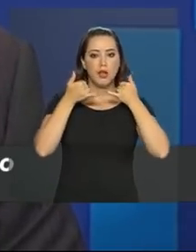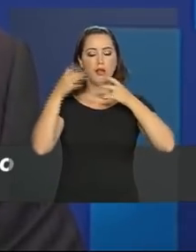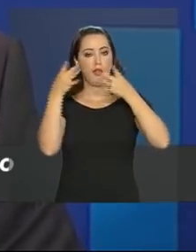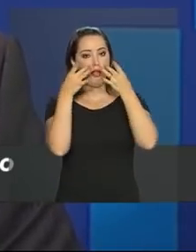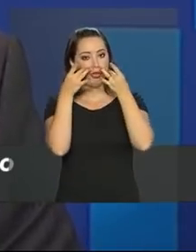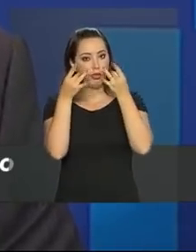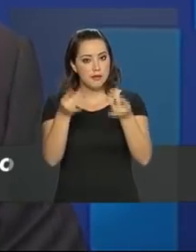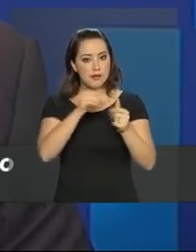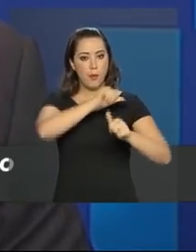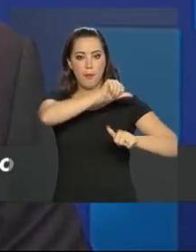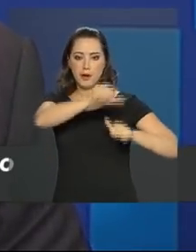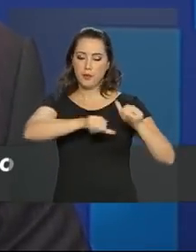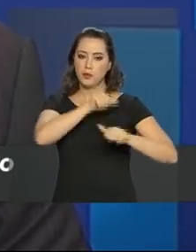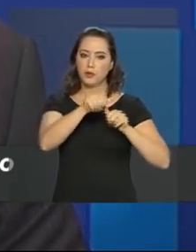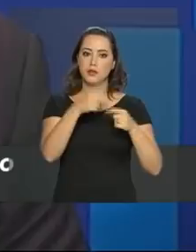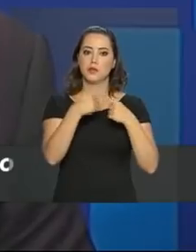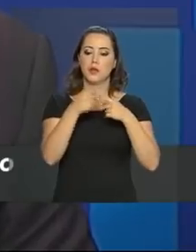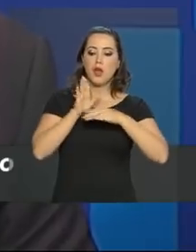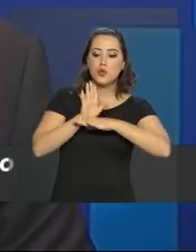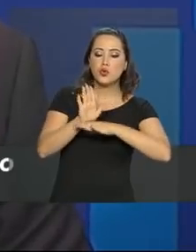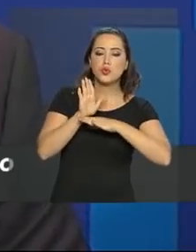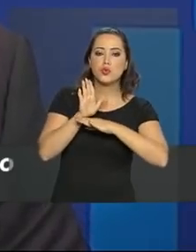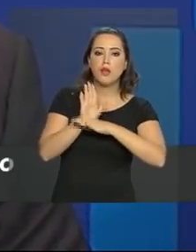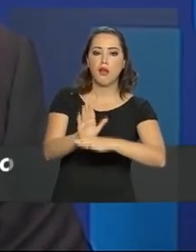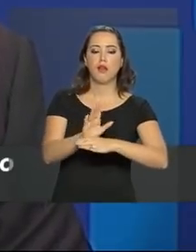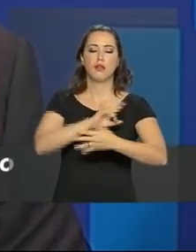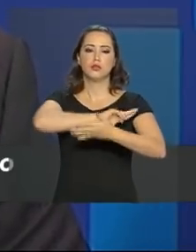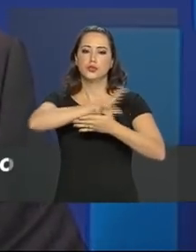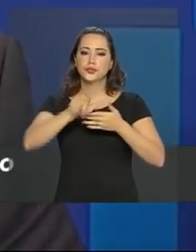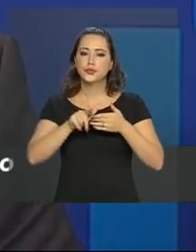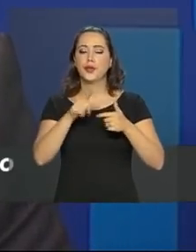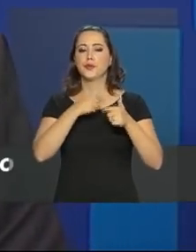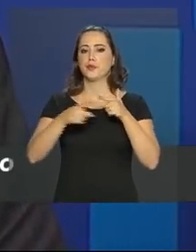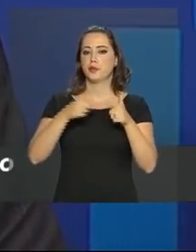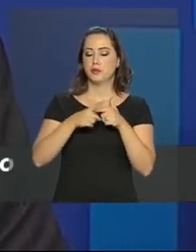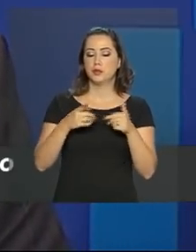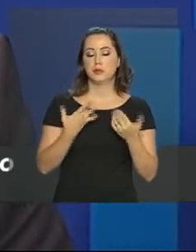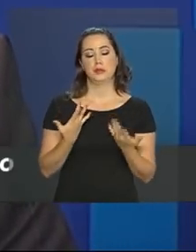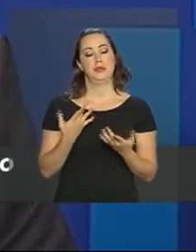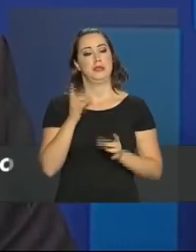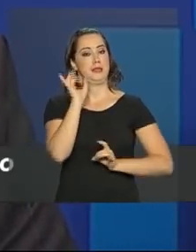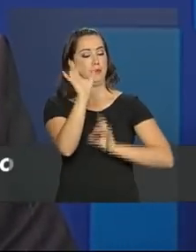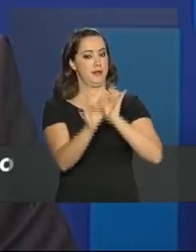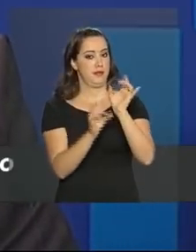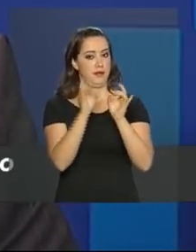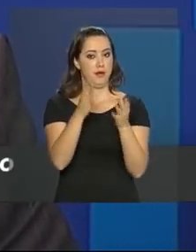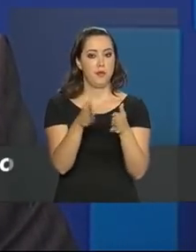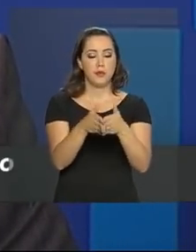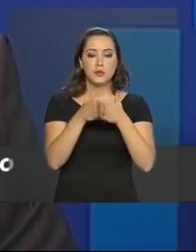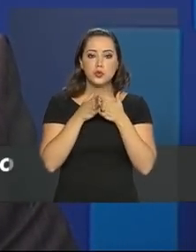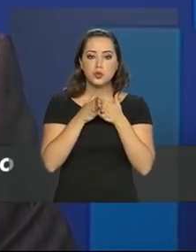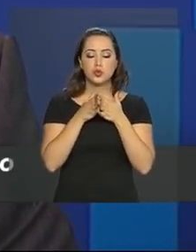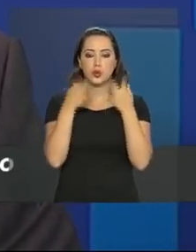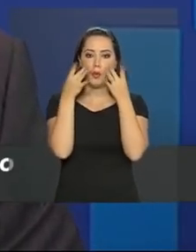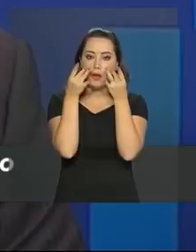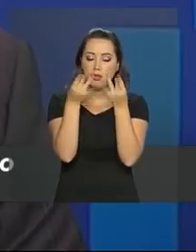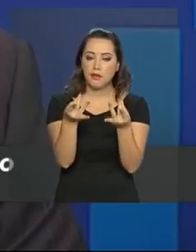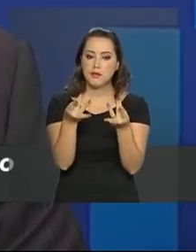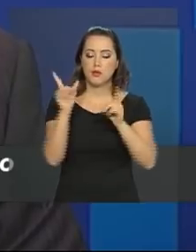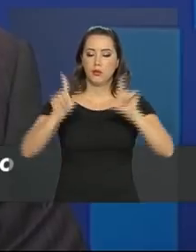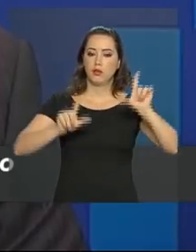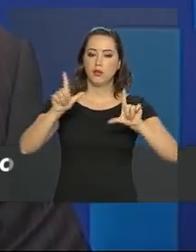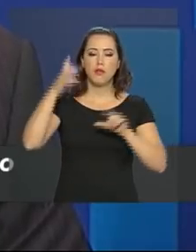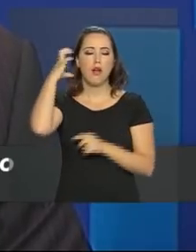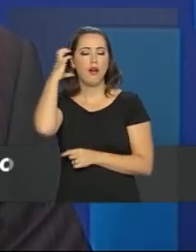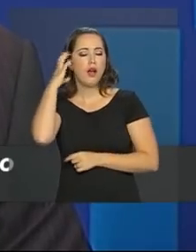mudança porque isso resolveria ajudaria a resolver muitos dos problemas especialmente pedimos atenção da da das mídias é